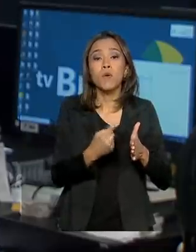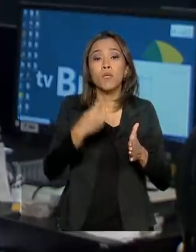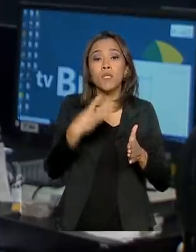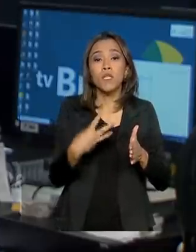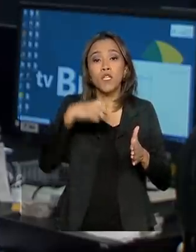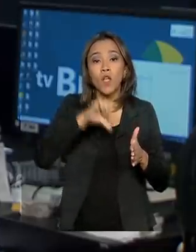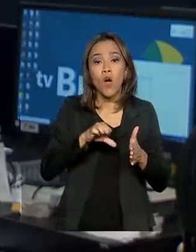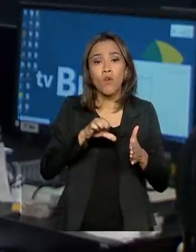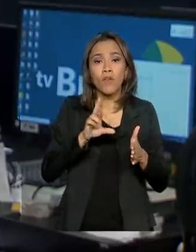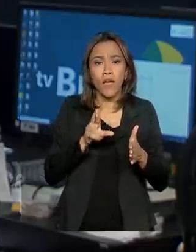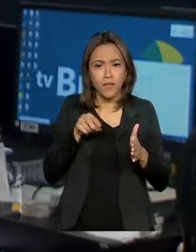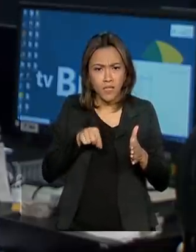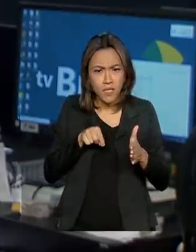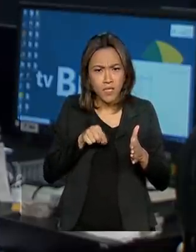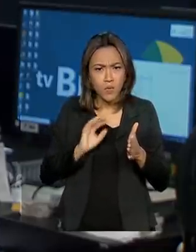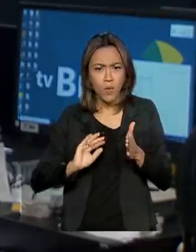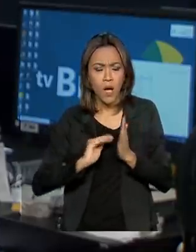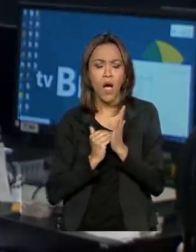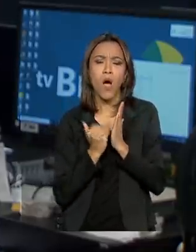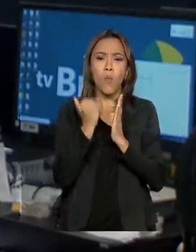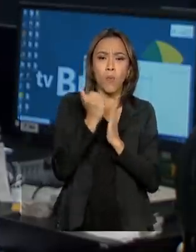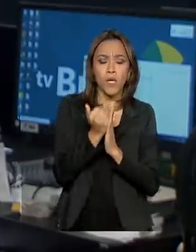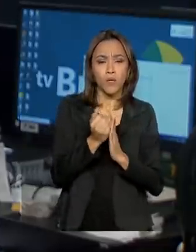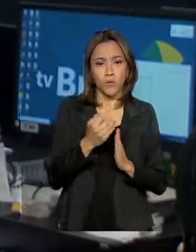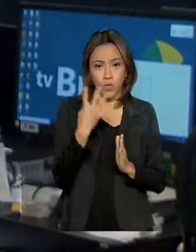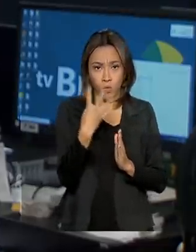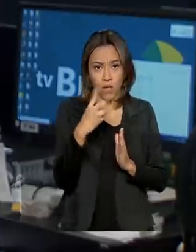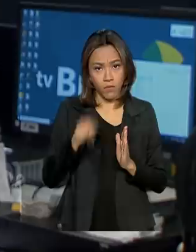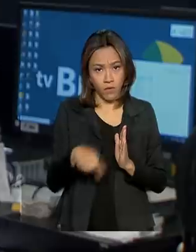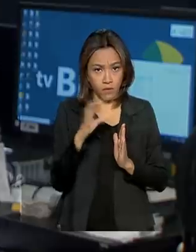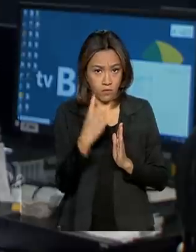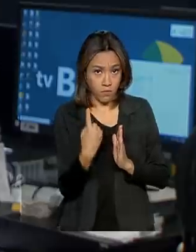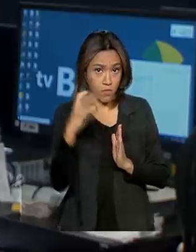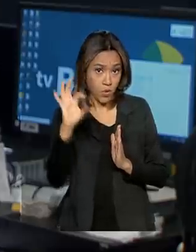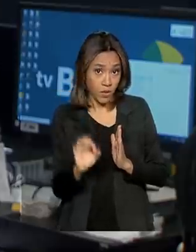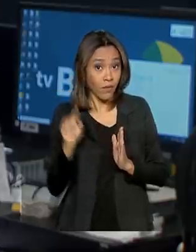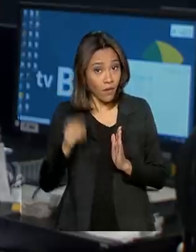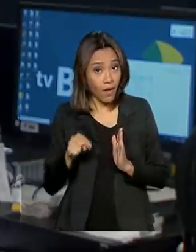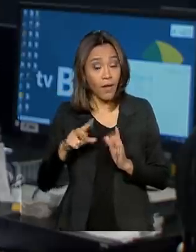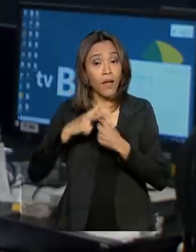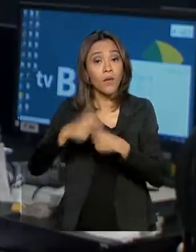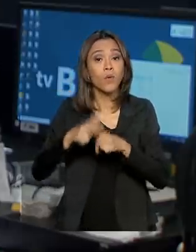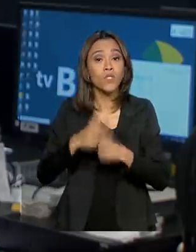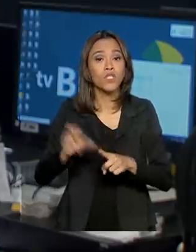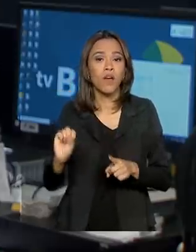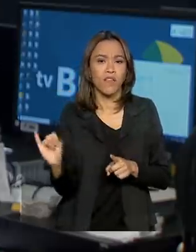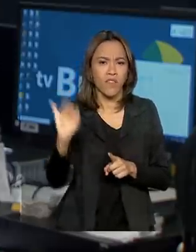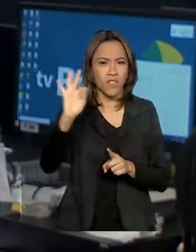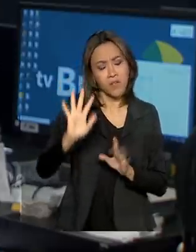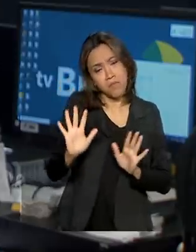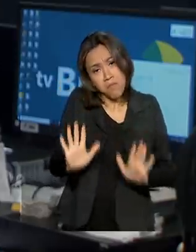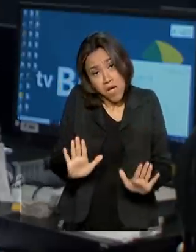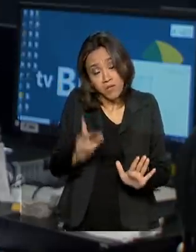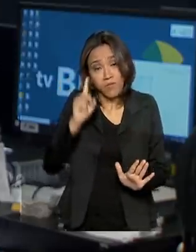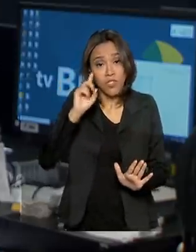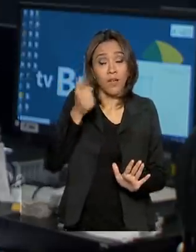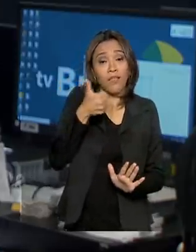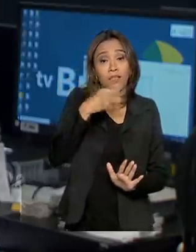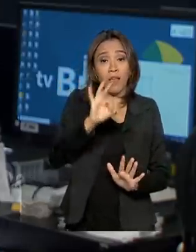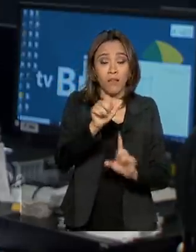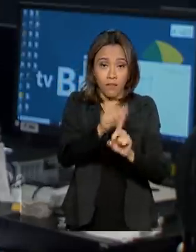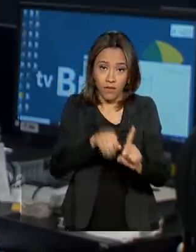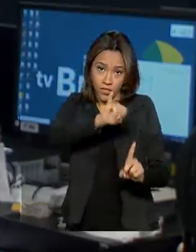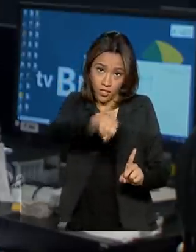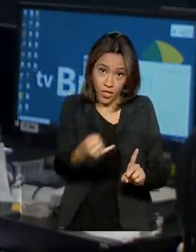Isso dava um aumento de 4,1%, que era a projeção da inflação. Só que aí, no dia 10 de janeiro, o